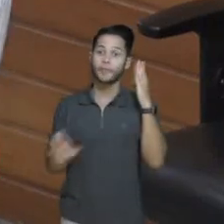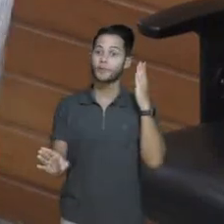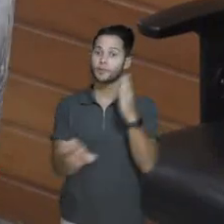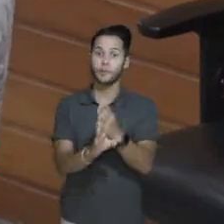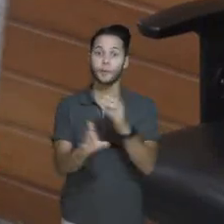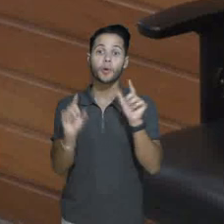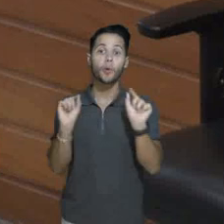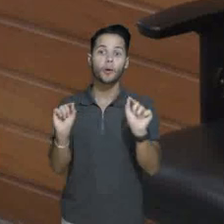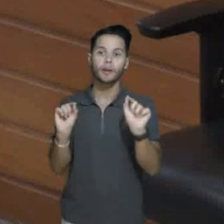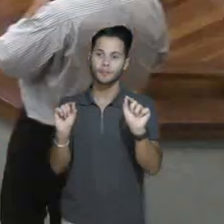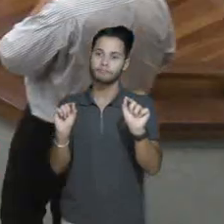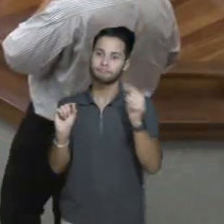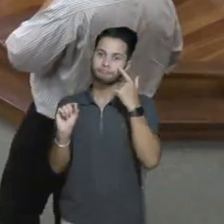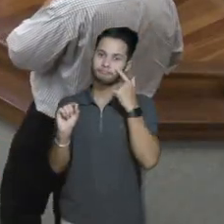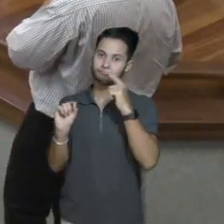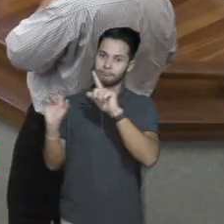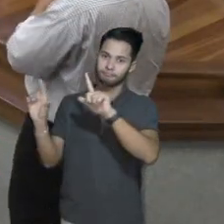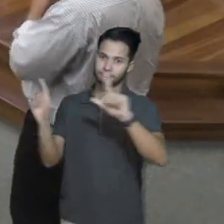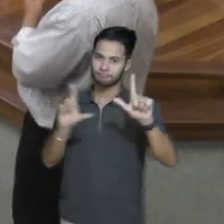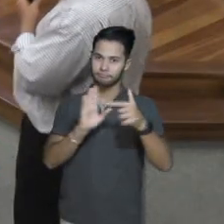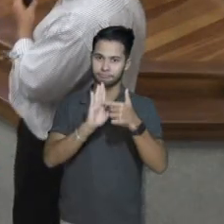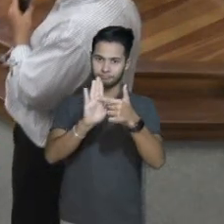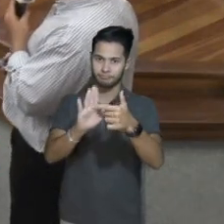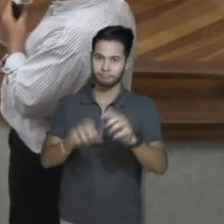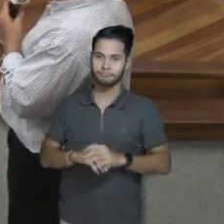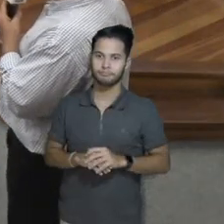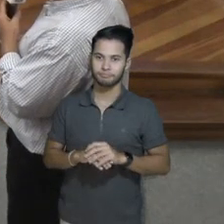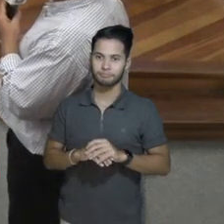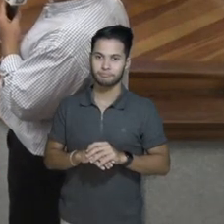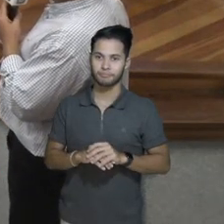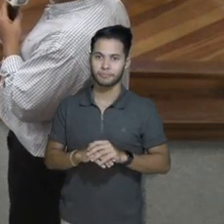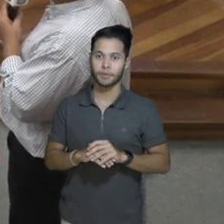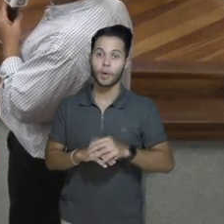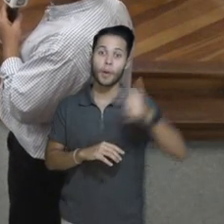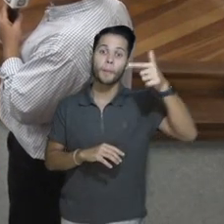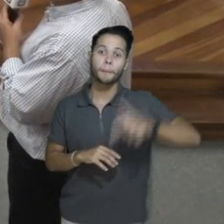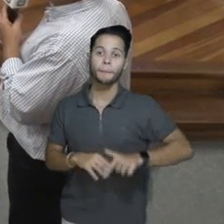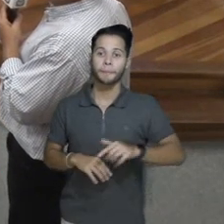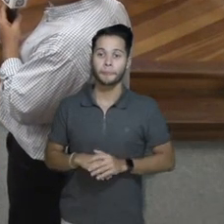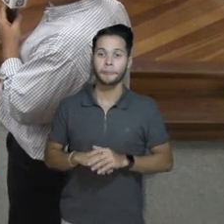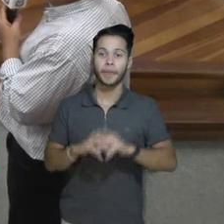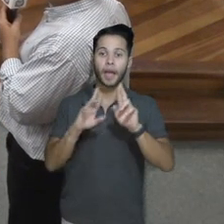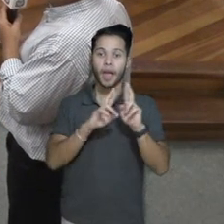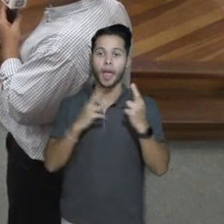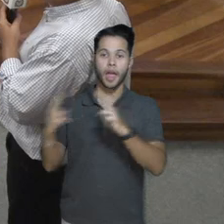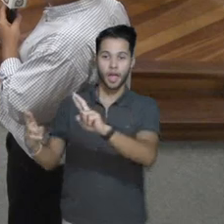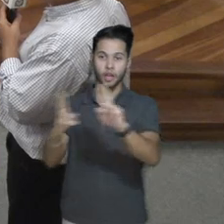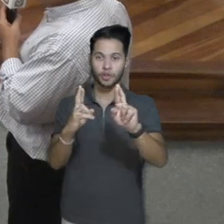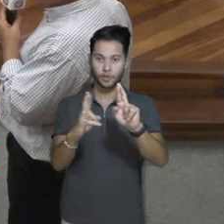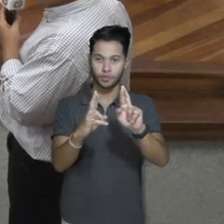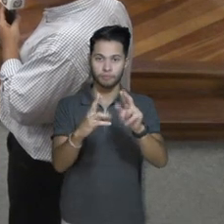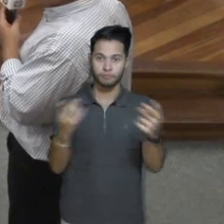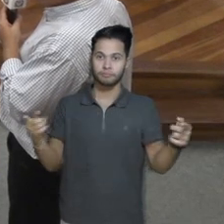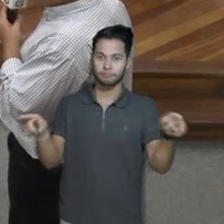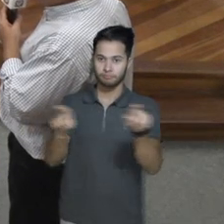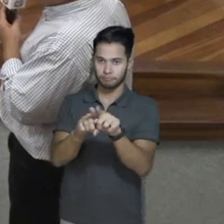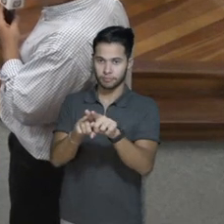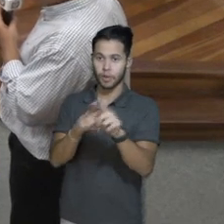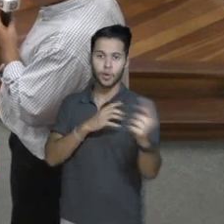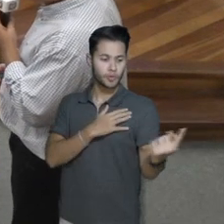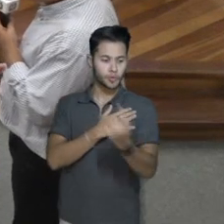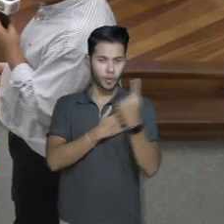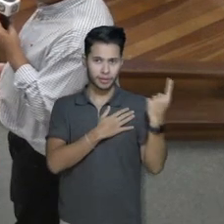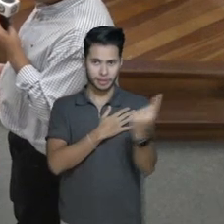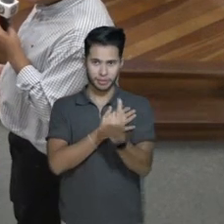que vamos ver mais à frente muito Óbvio rede de parcerias sozinho a gente não vai a lugar nenhum juntos